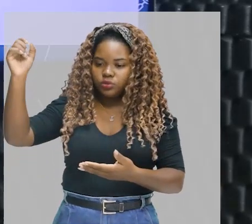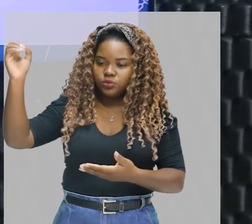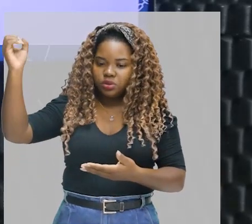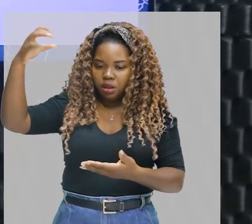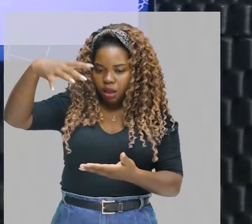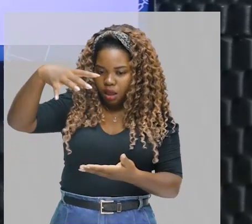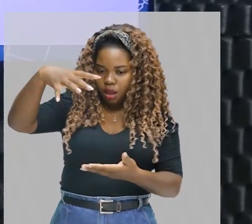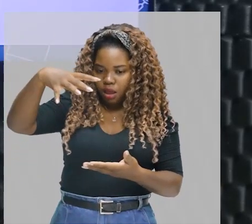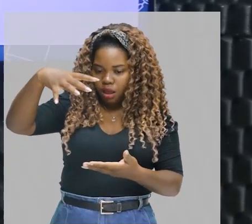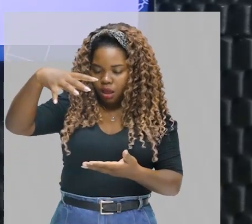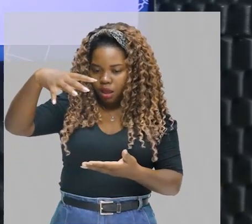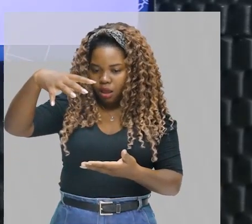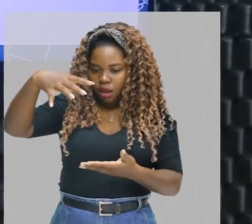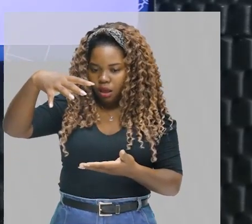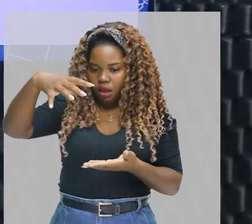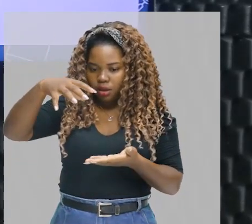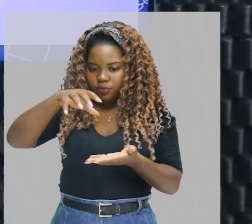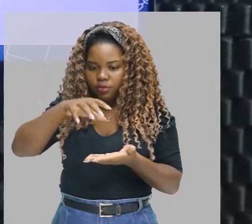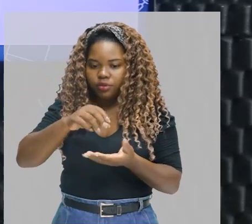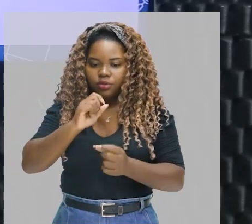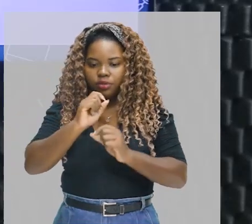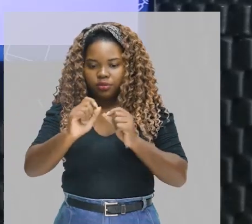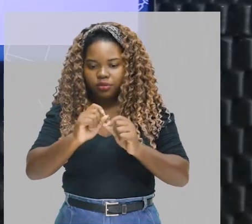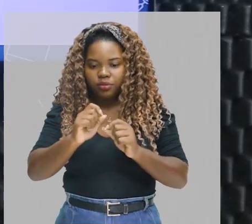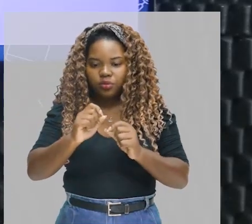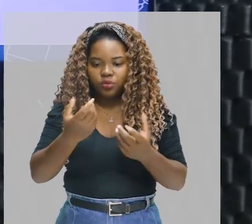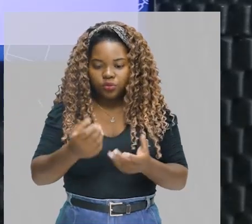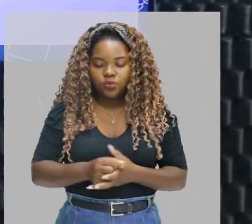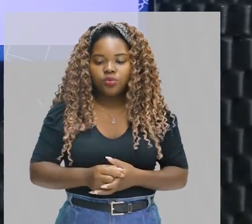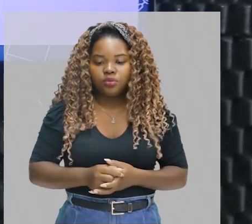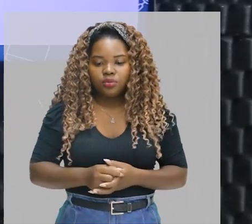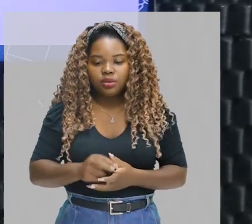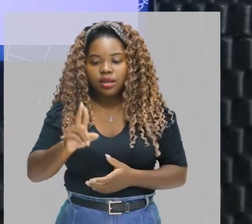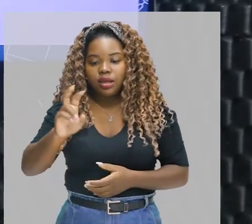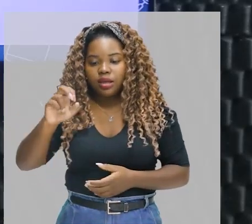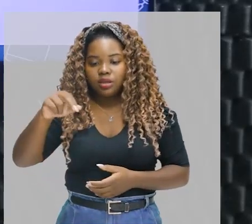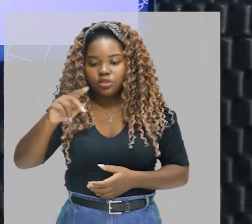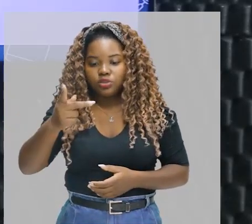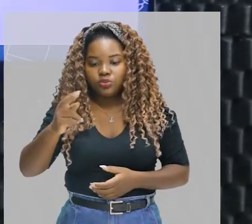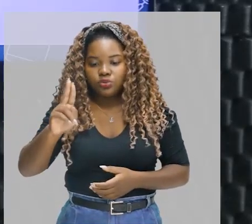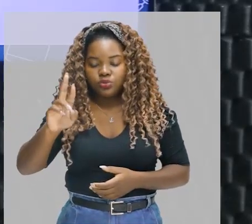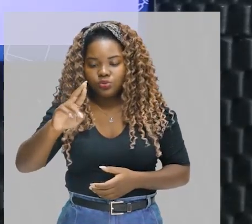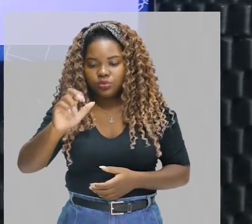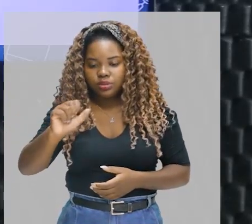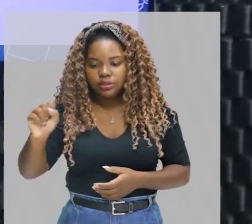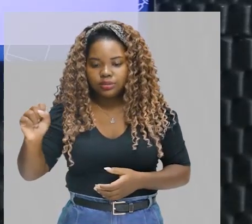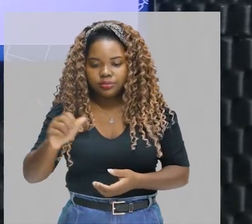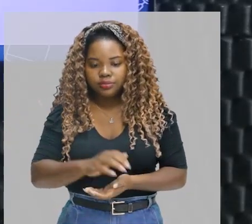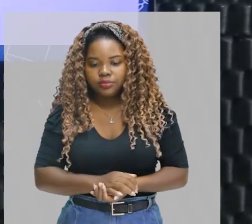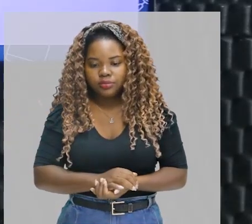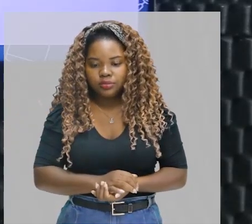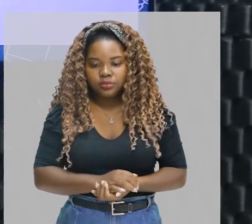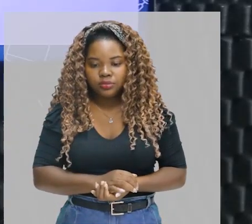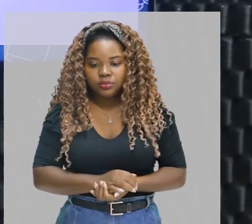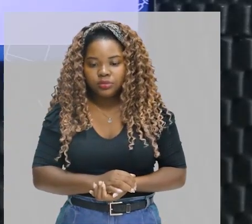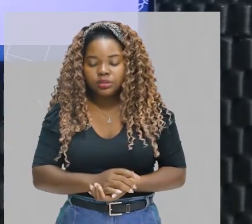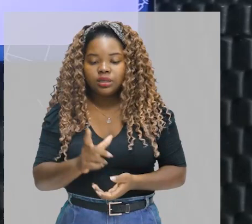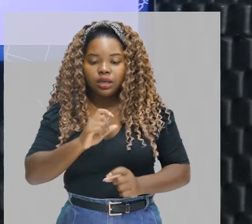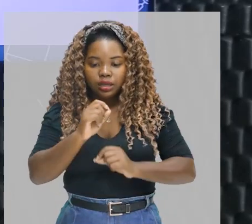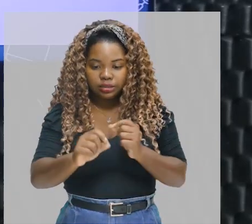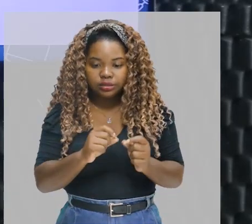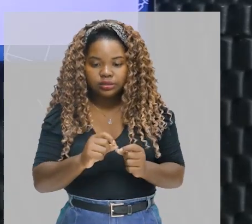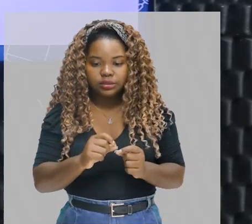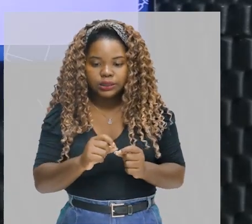sofre um padrãozinho de interferência. Isso é dado justamente pelas ranhuras, tá ok? Aqui ele é lido de forma